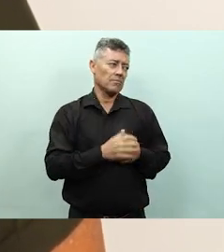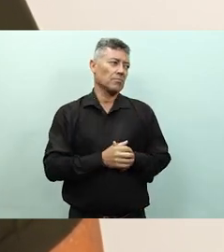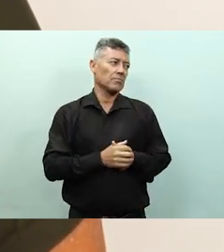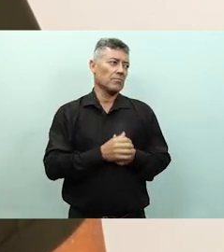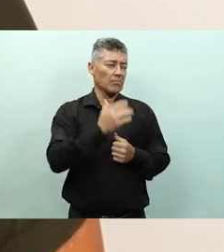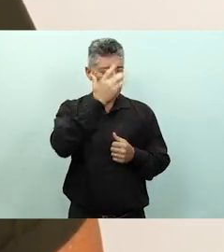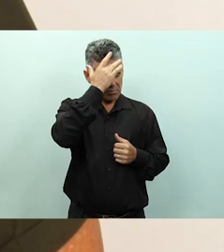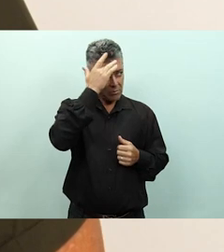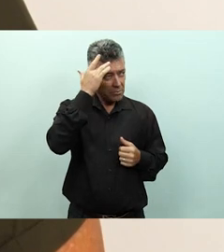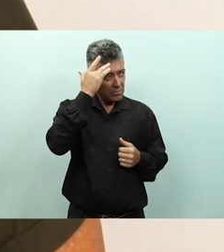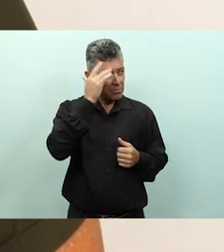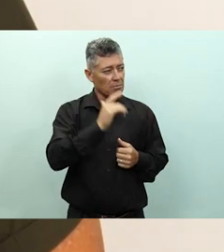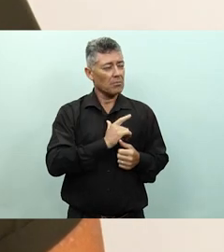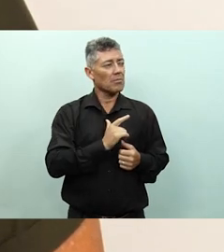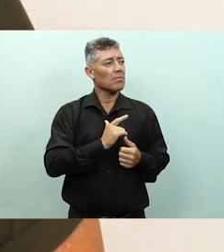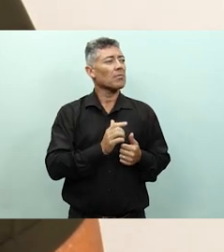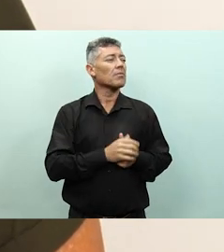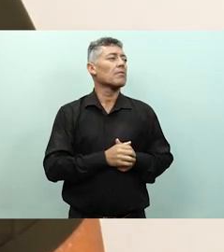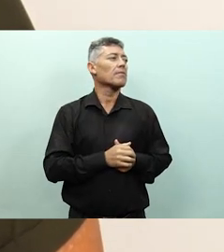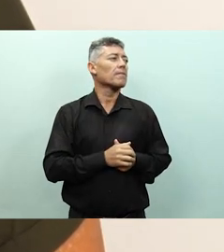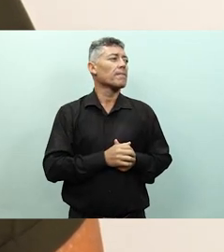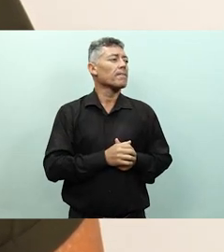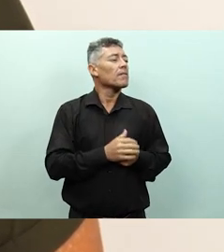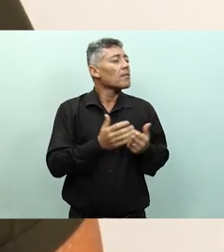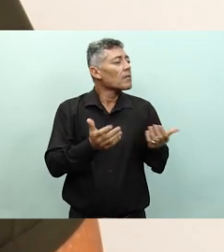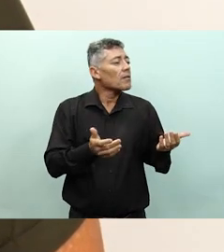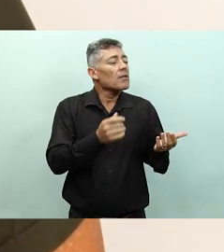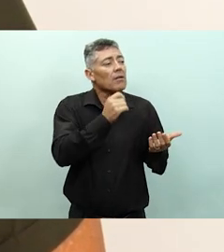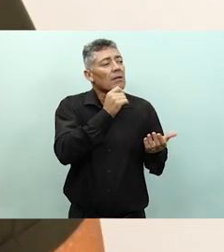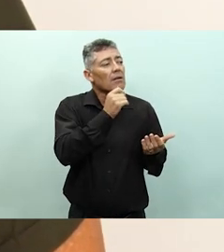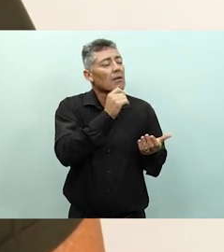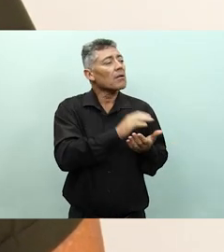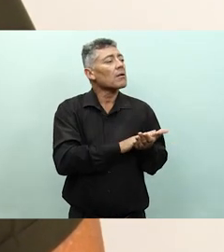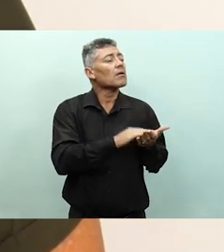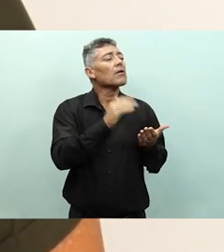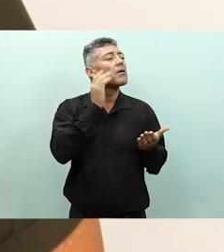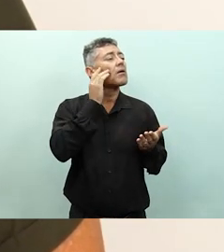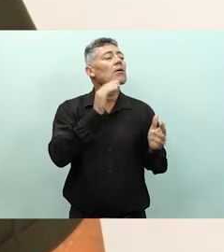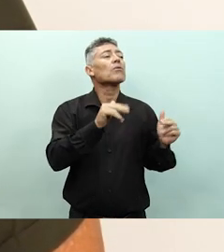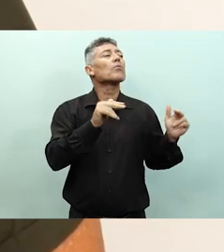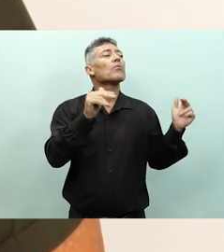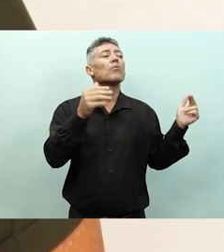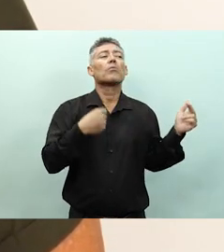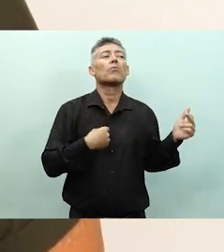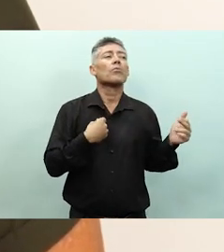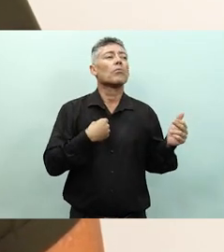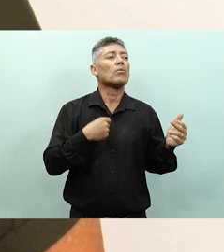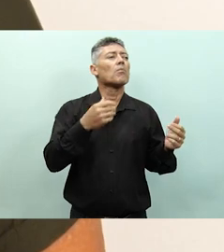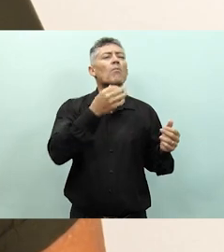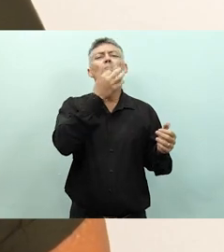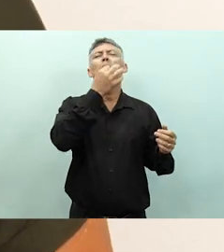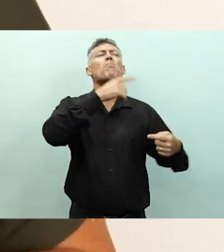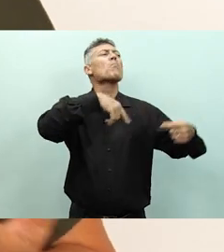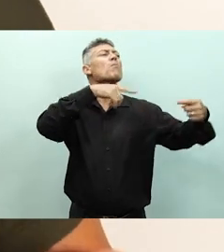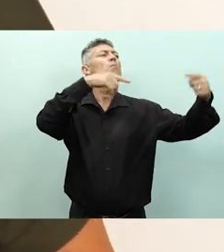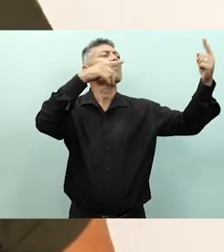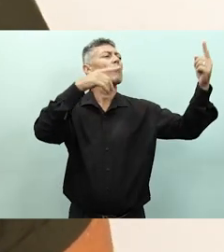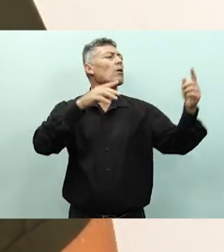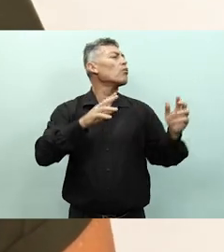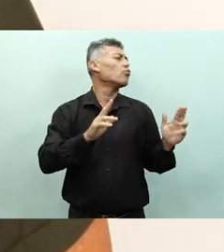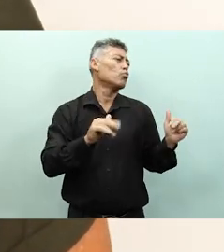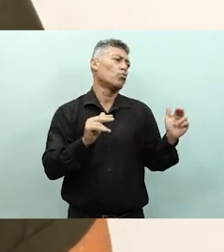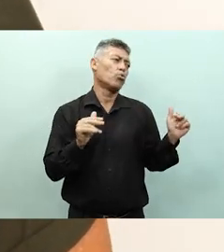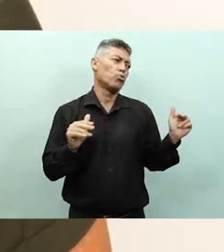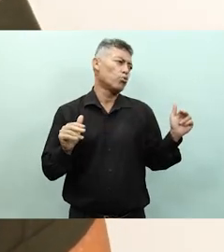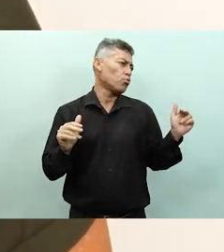mas muito séria. E as pessoas respeitavam isso. Então, eu acho que nunca vi Vilma batendo